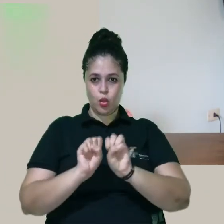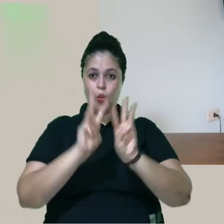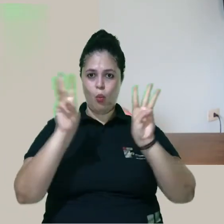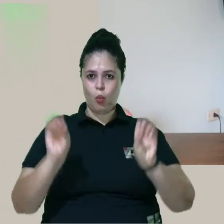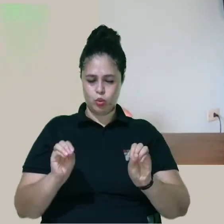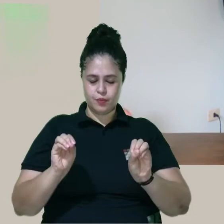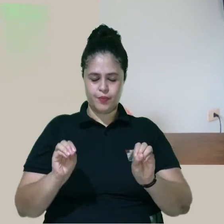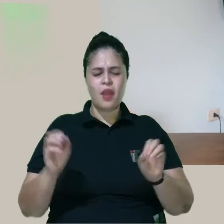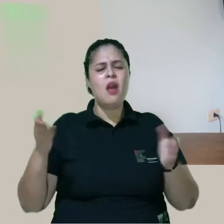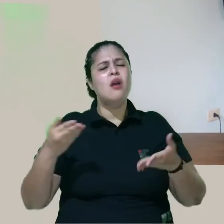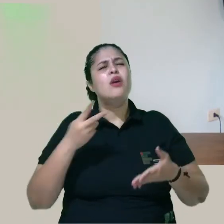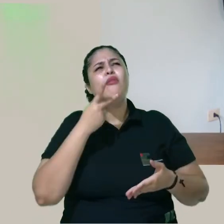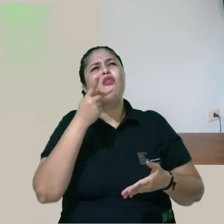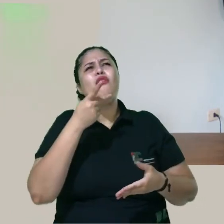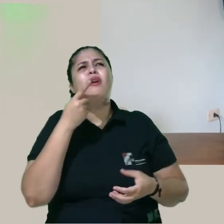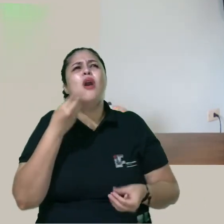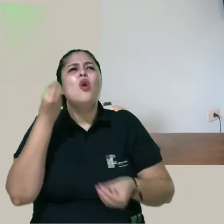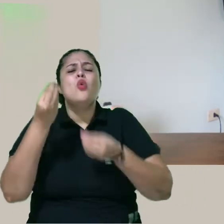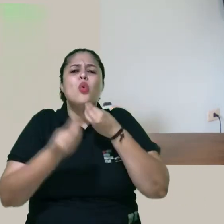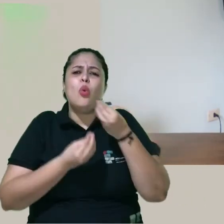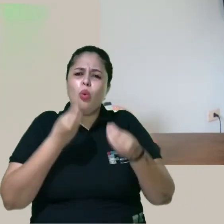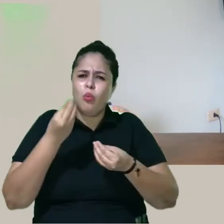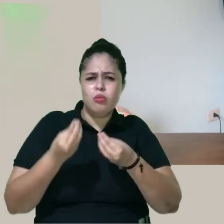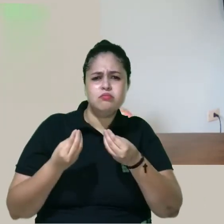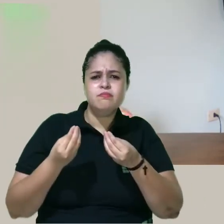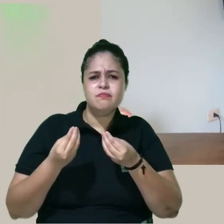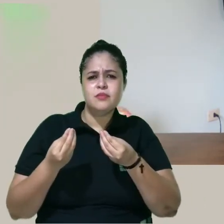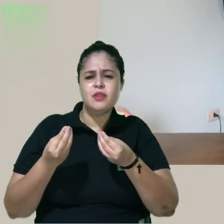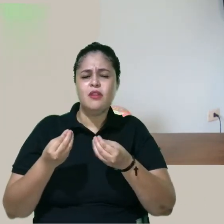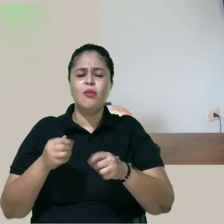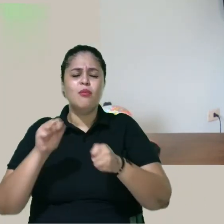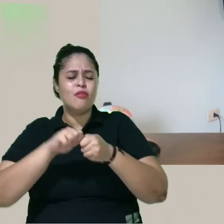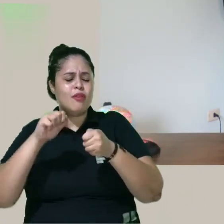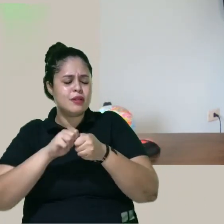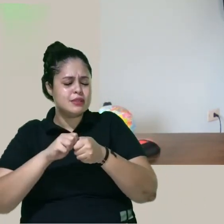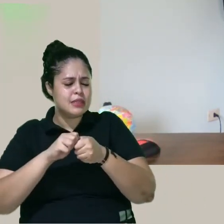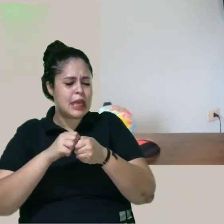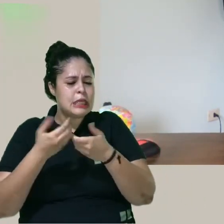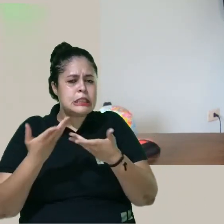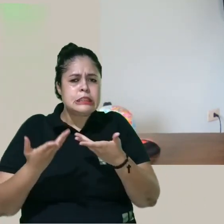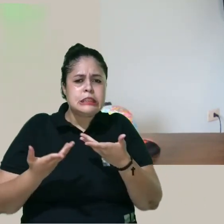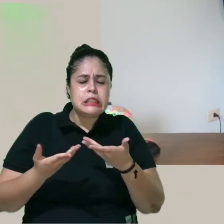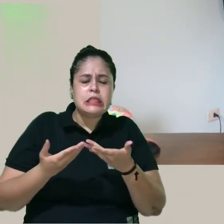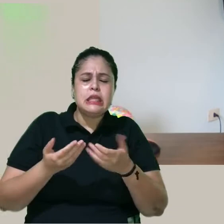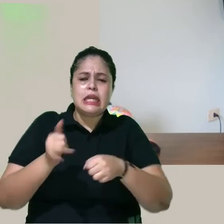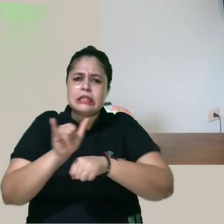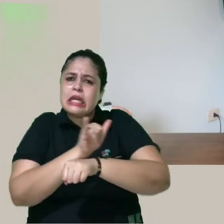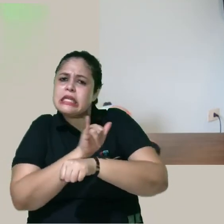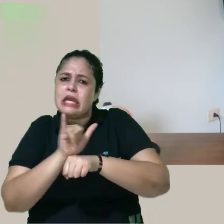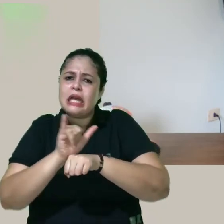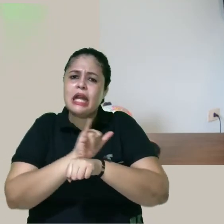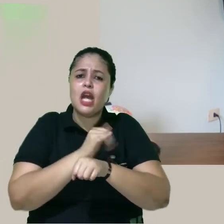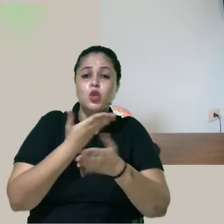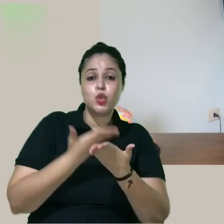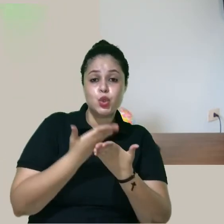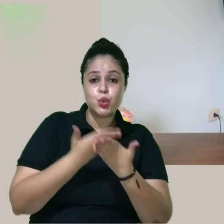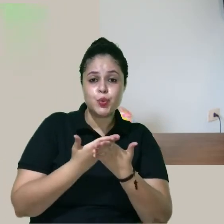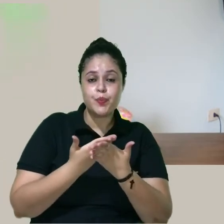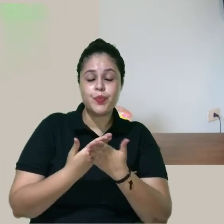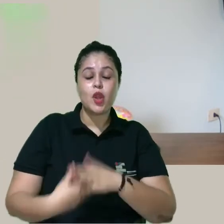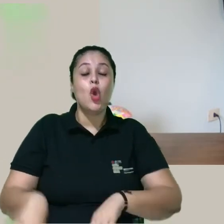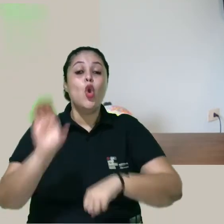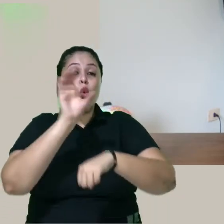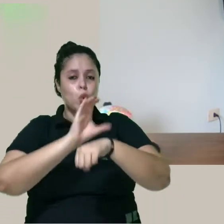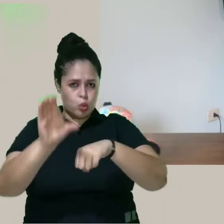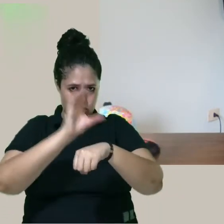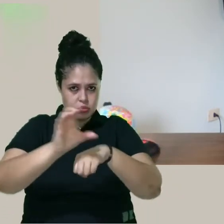bem, falemos agora então da dinâmica de estudo. Né? O curso de Geografia